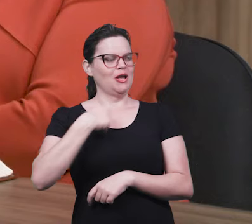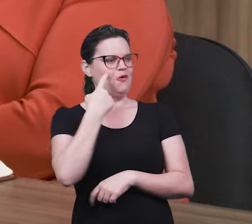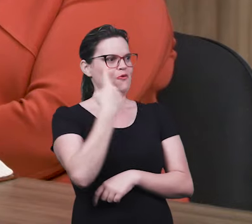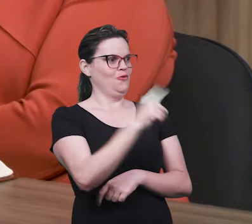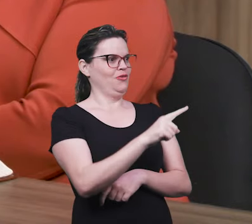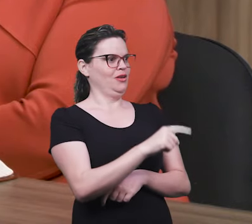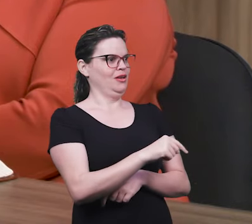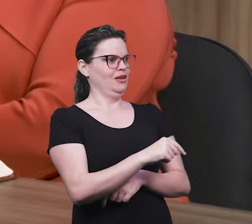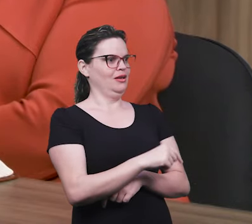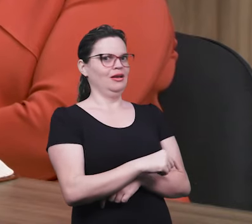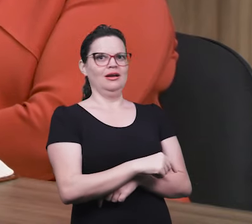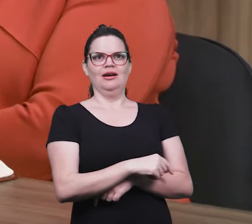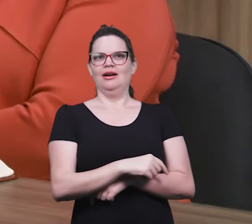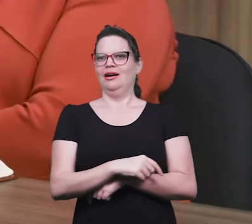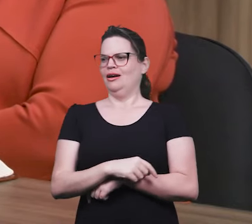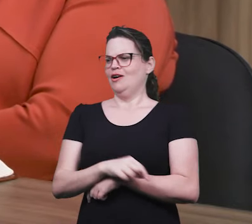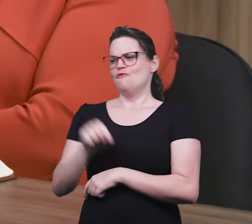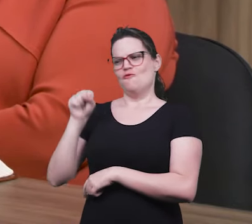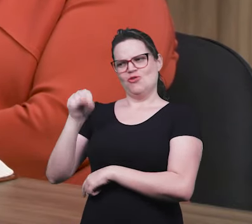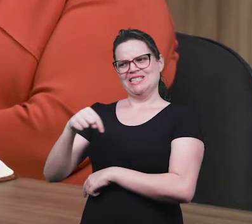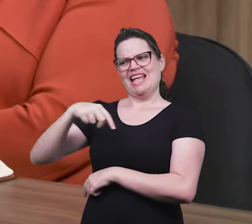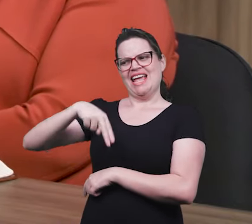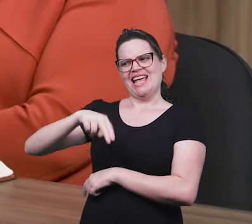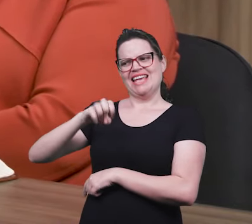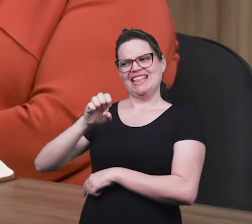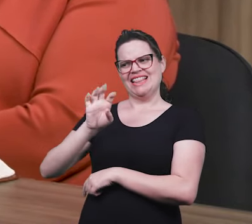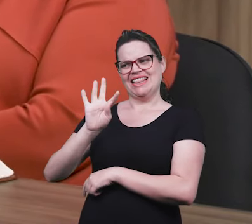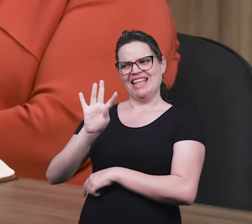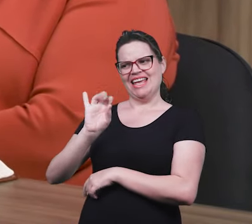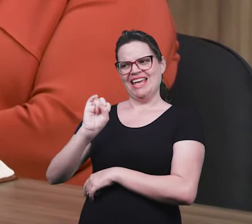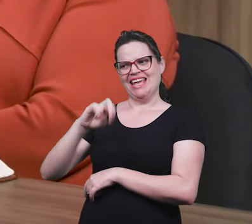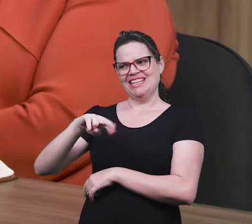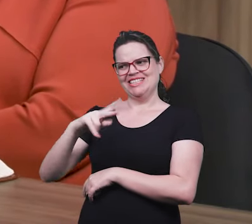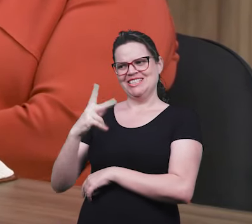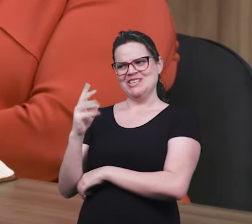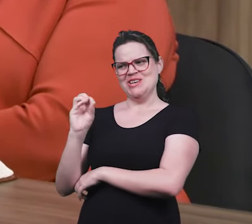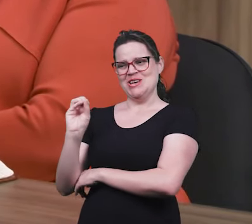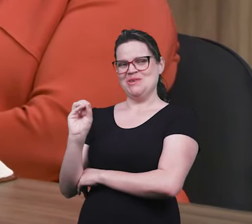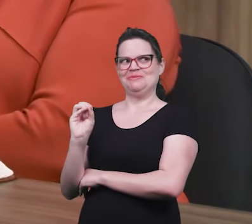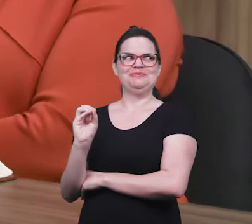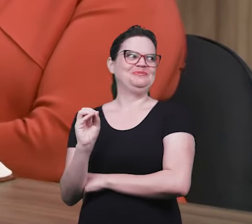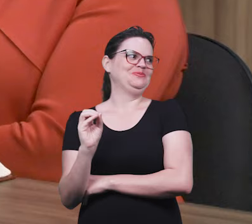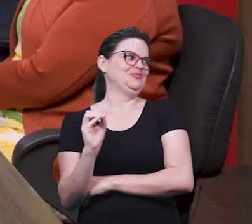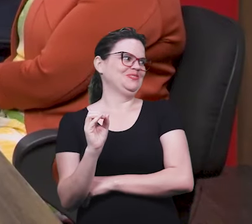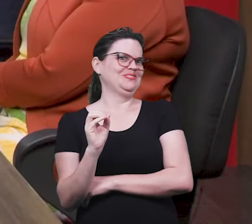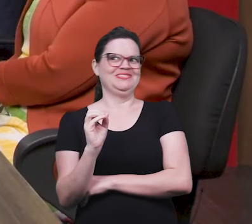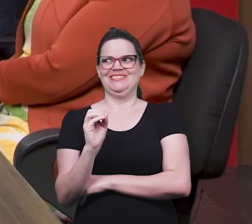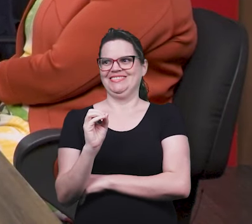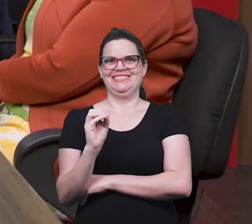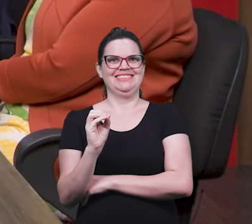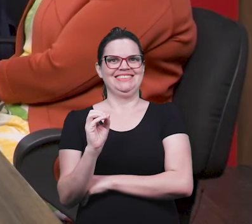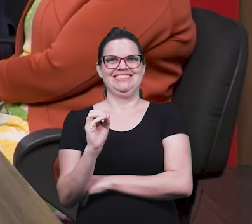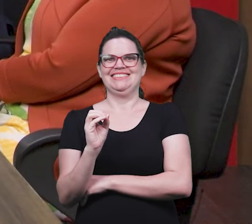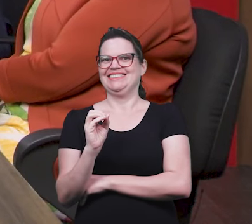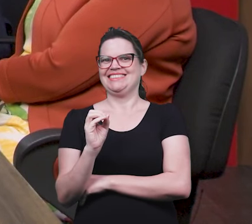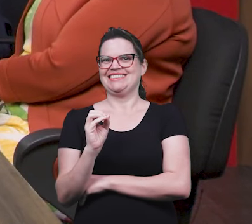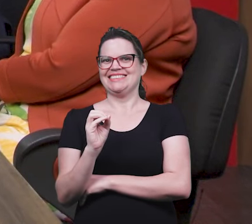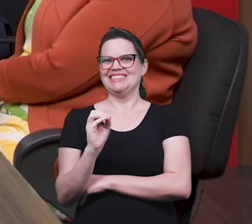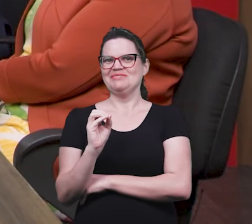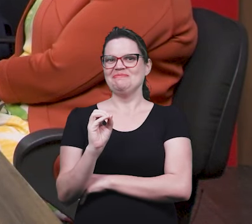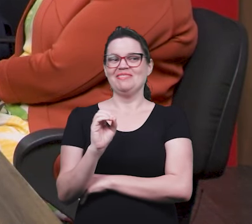ela olhou para mim e disse: Você é o netinho. Eu falei: É, sou. Oh, meu Deus, já espalhou a história toda. Aí ela disse assim...